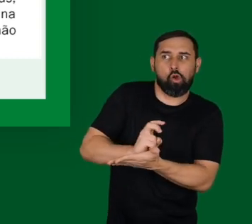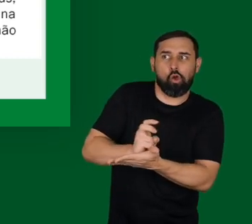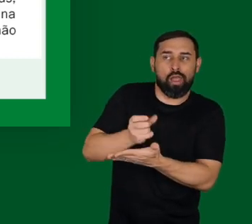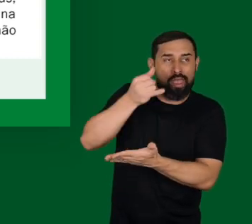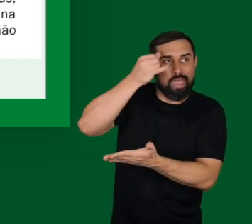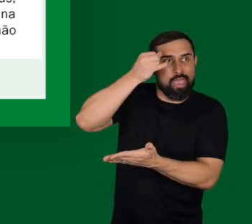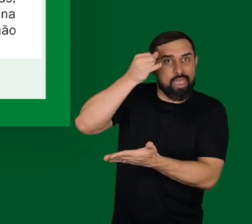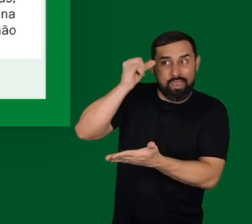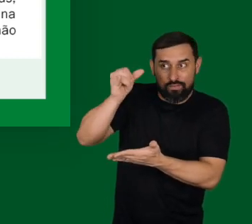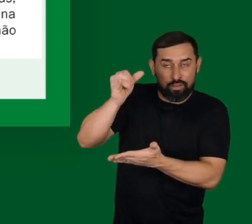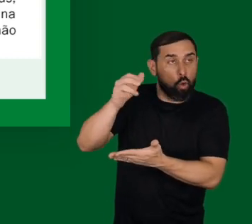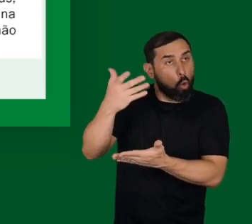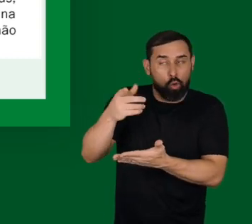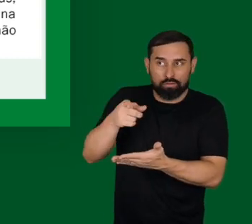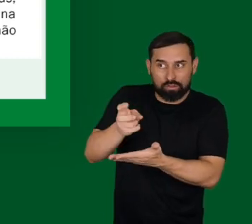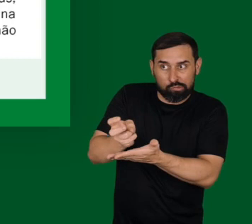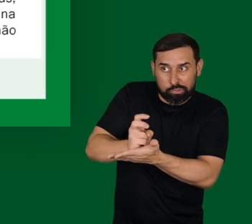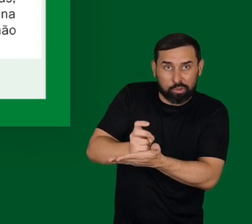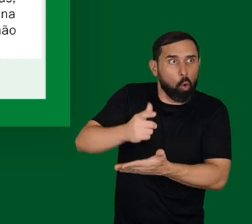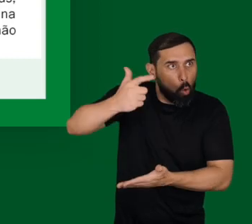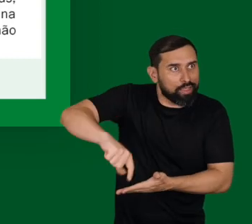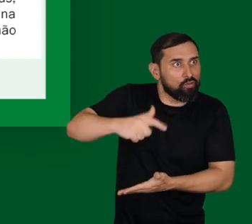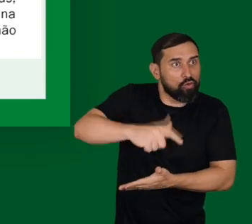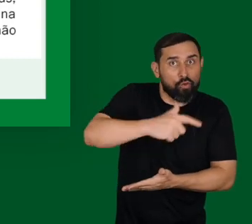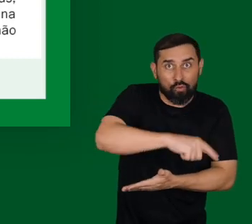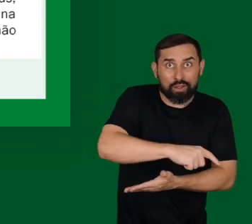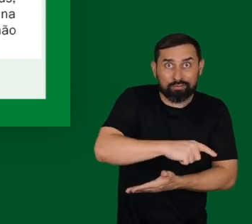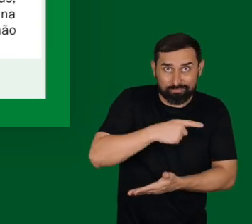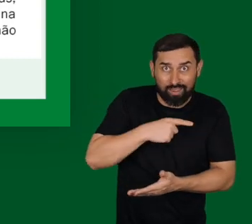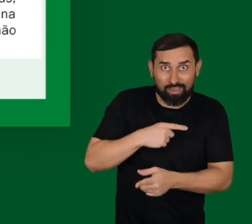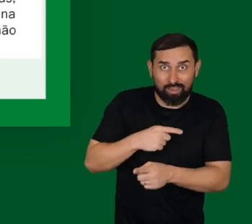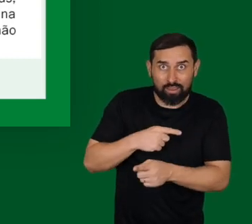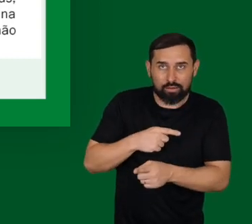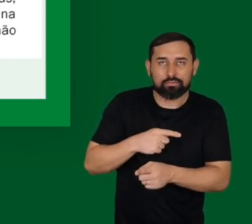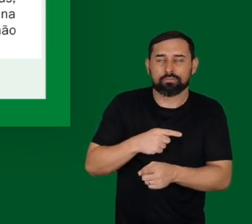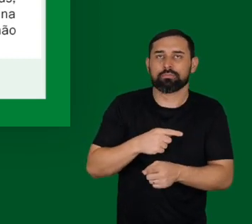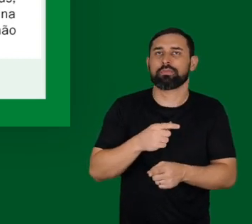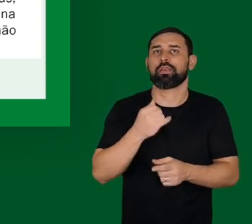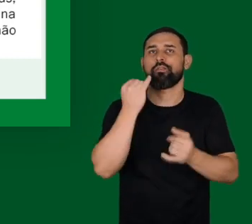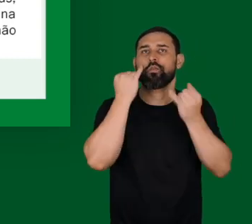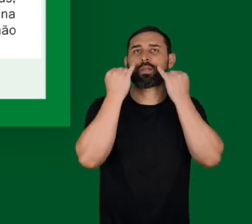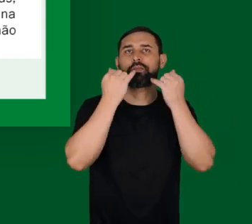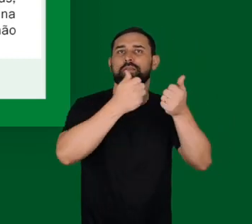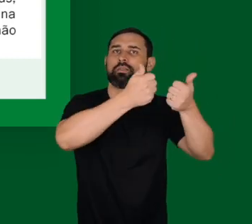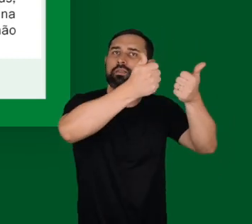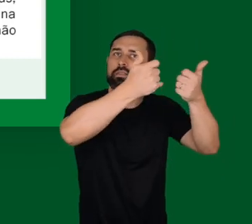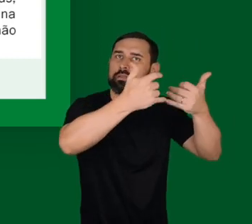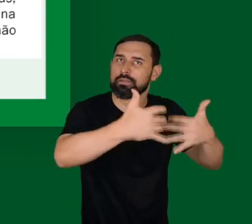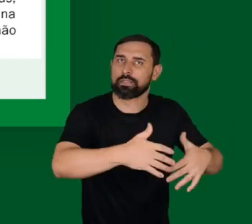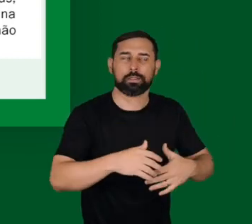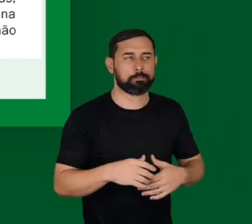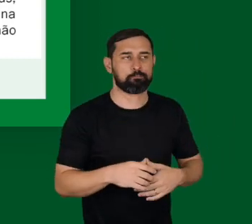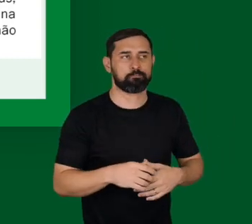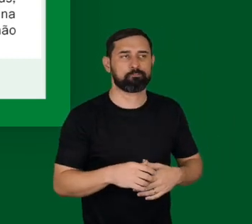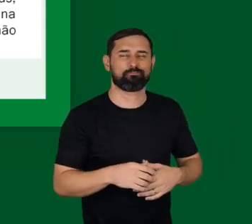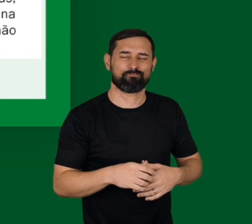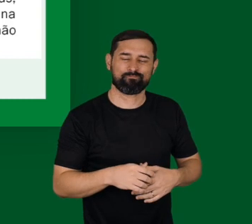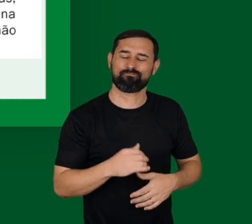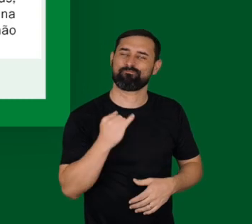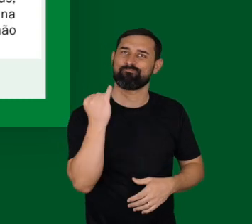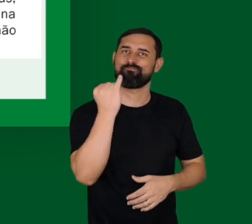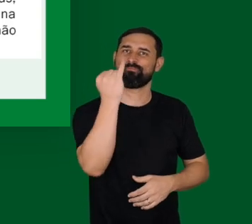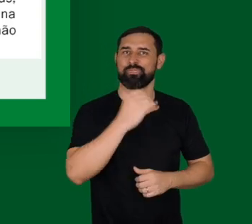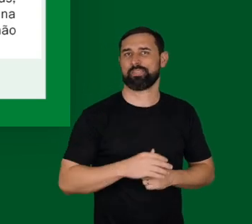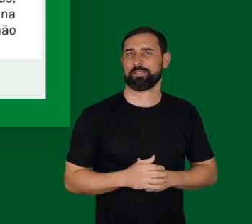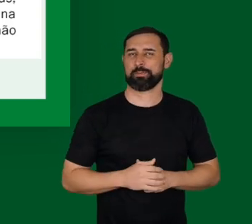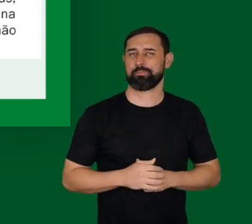vai aumentar o risco dela ter crise convulsivas, né? Ou seja, existe uma possibilidade de recorrência da crise, a família tem